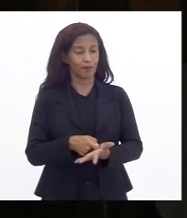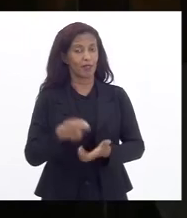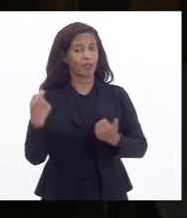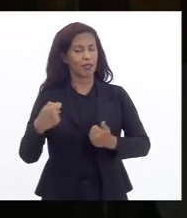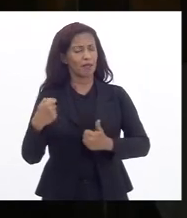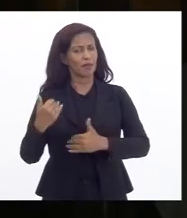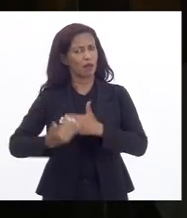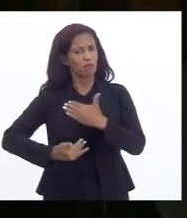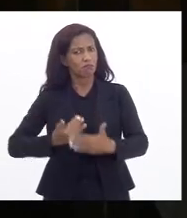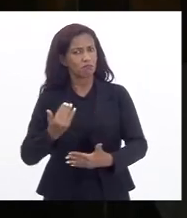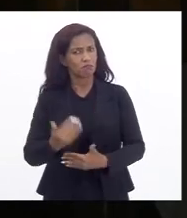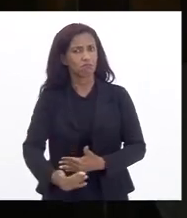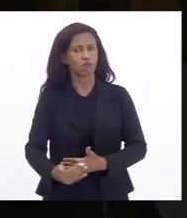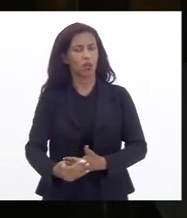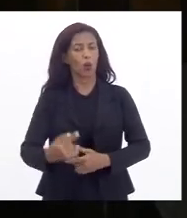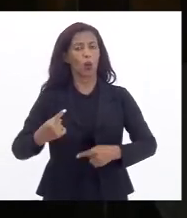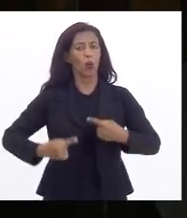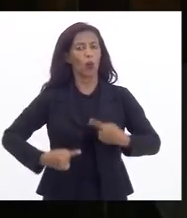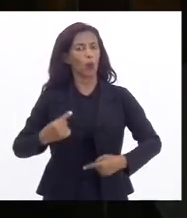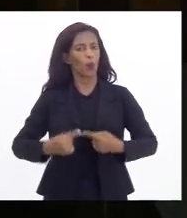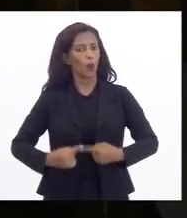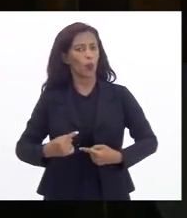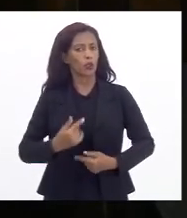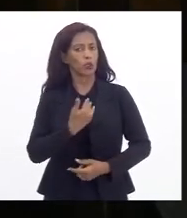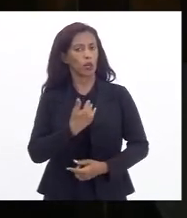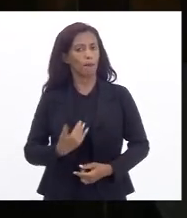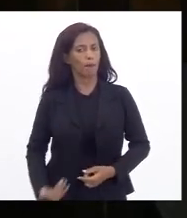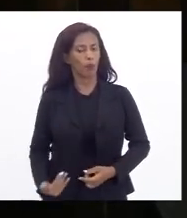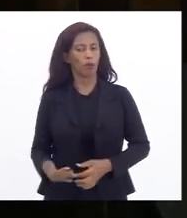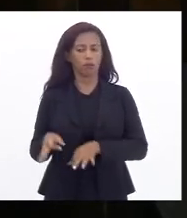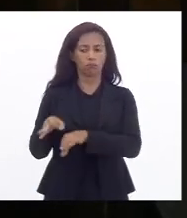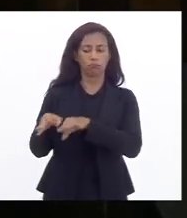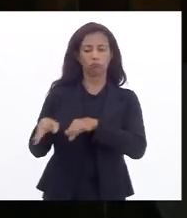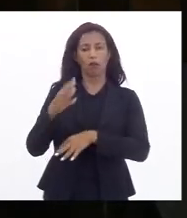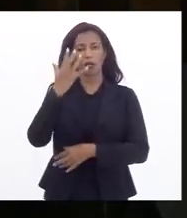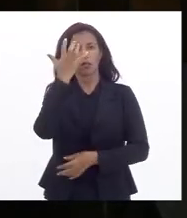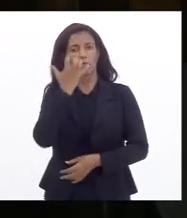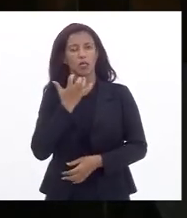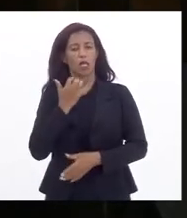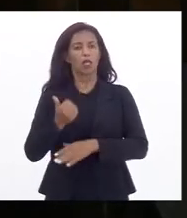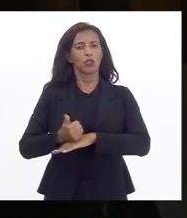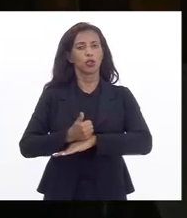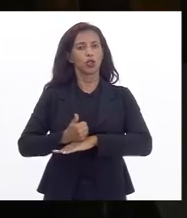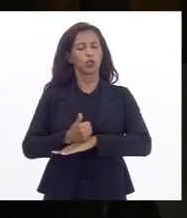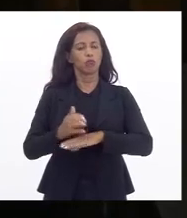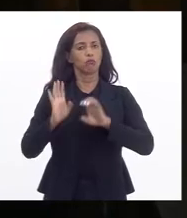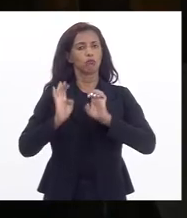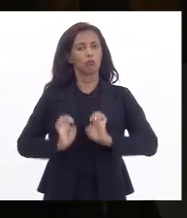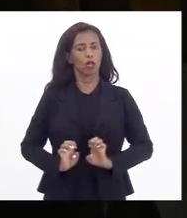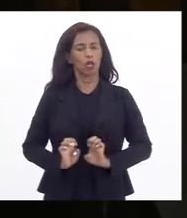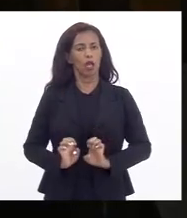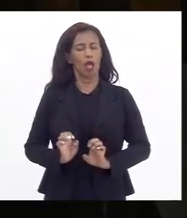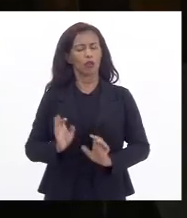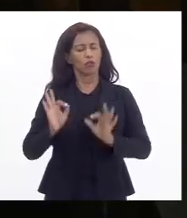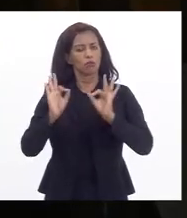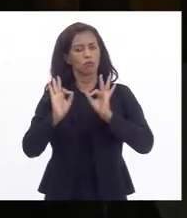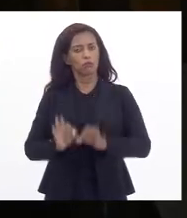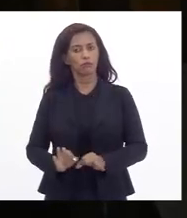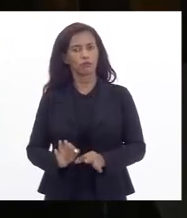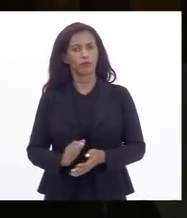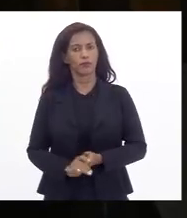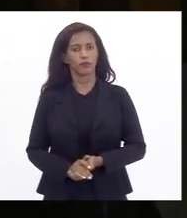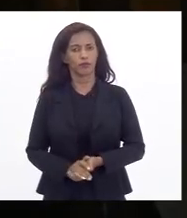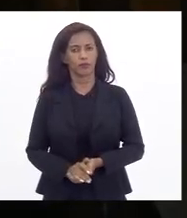a gente precisa enfrentá-la com política com política pública feita de maneira séria e digna ética eficiente